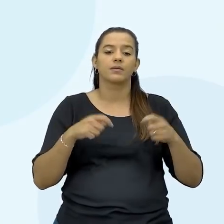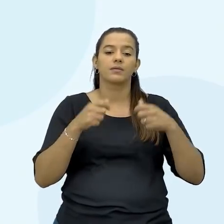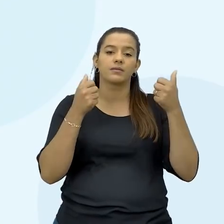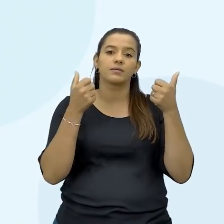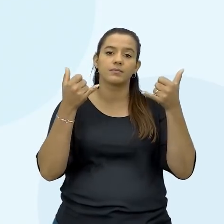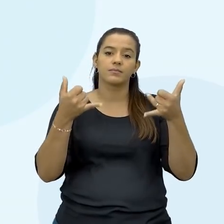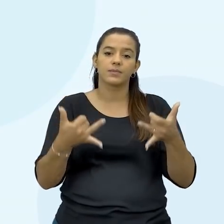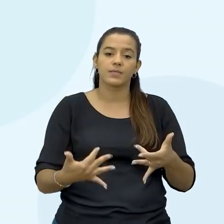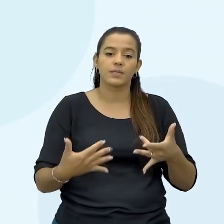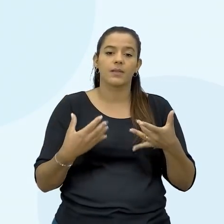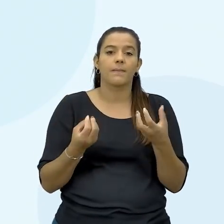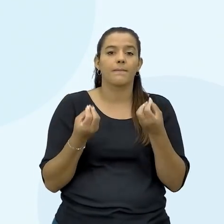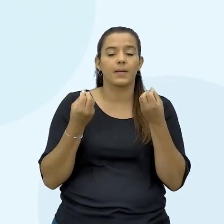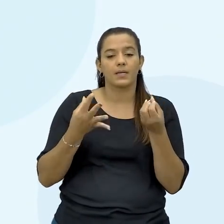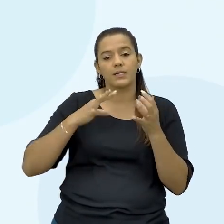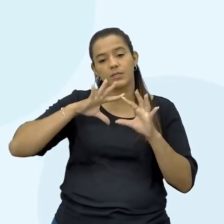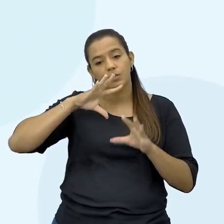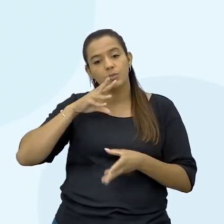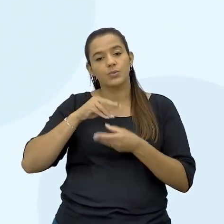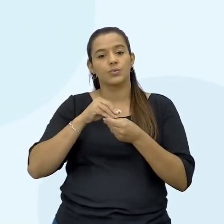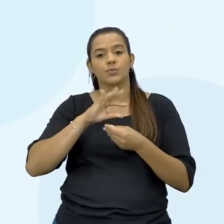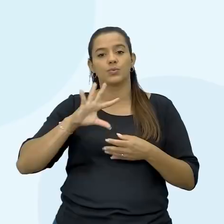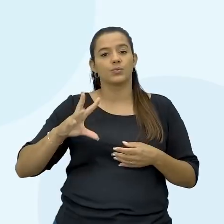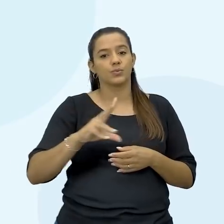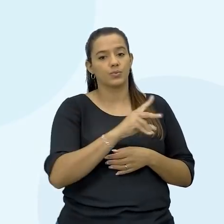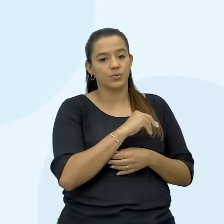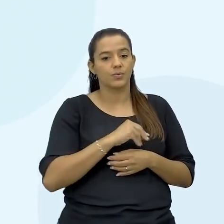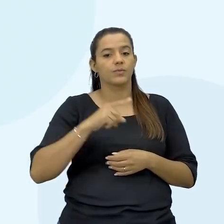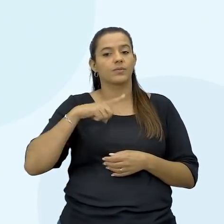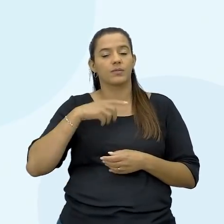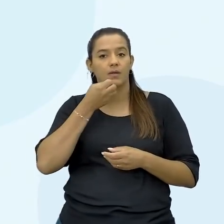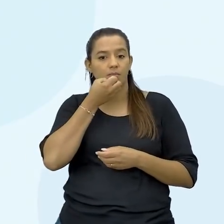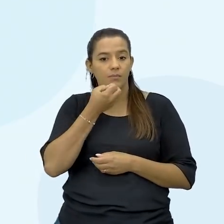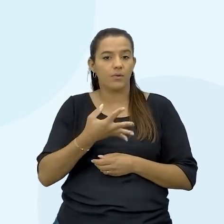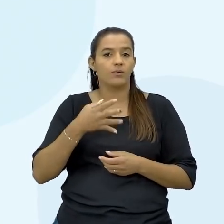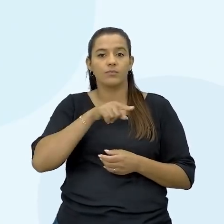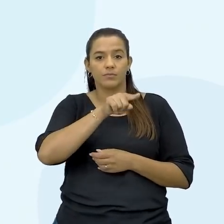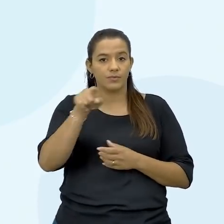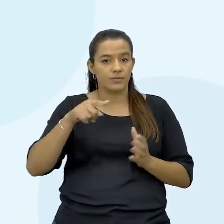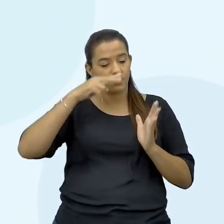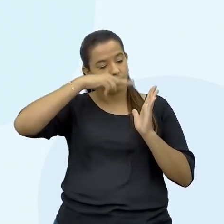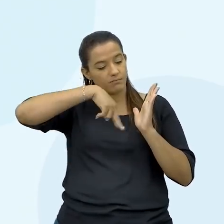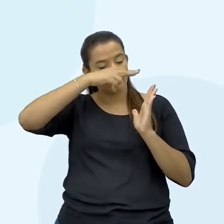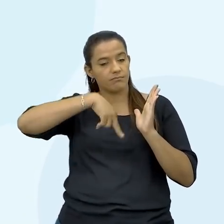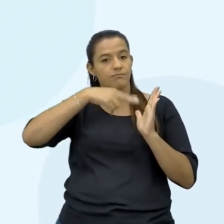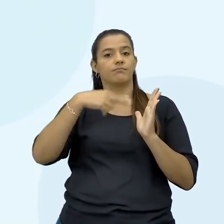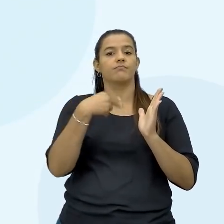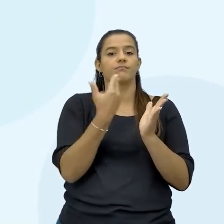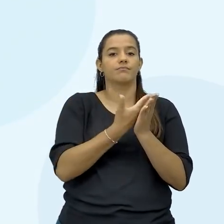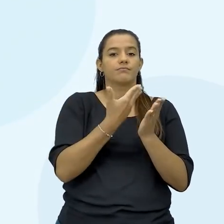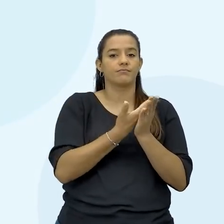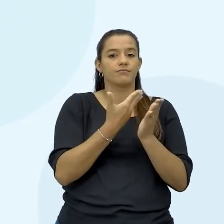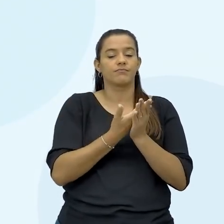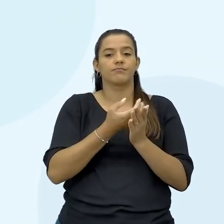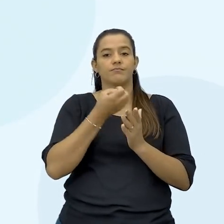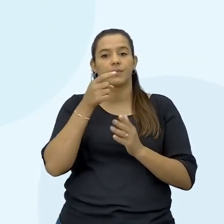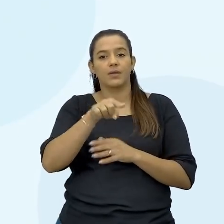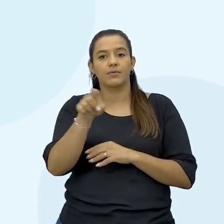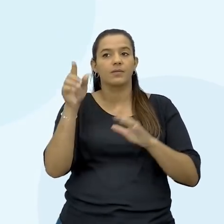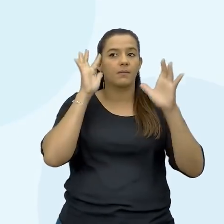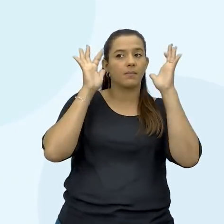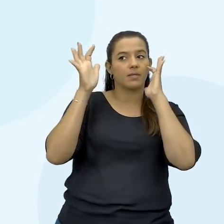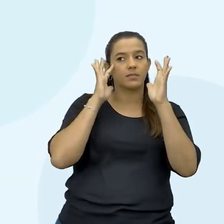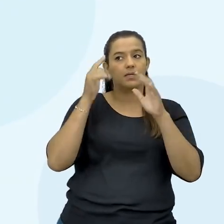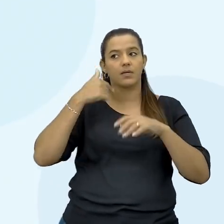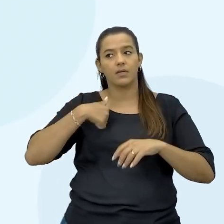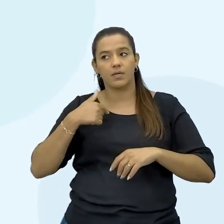explica a integração de todos os componentes. Então, vale a pena vocês darem uma olhada nessa integração e pensar em